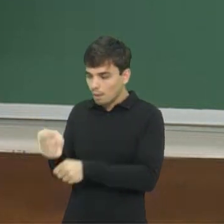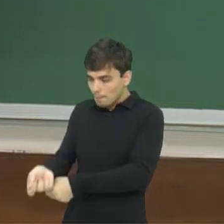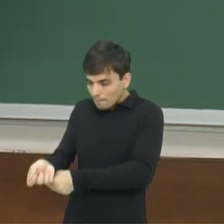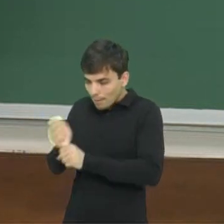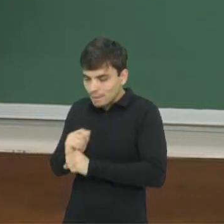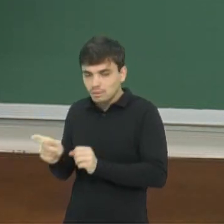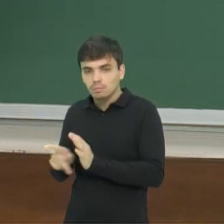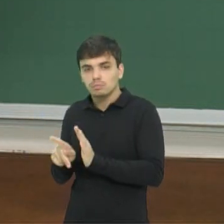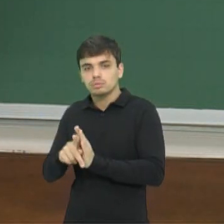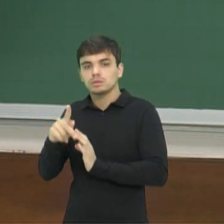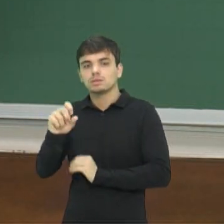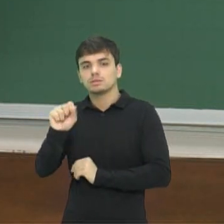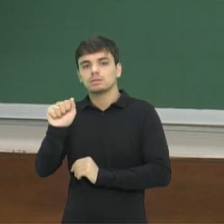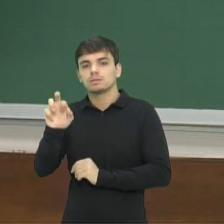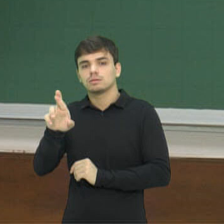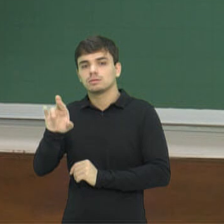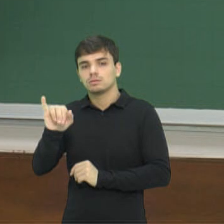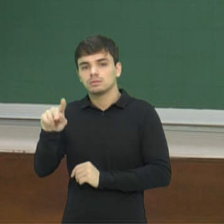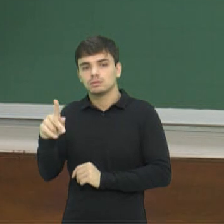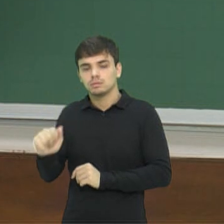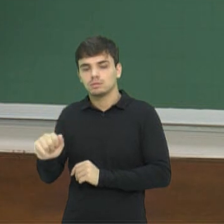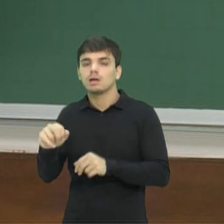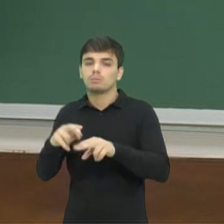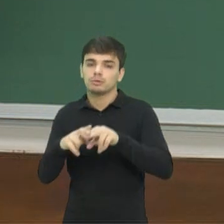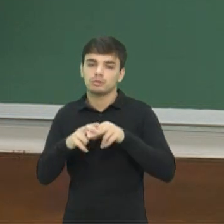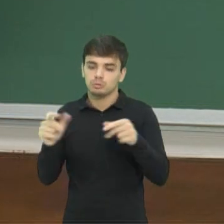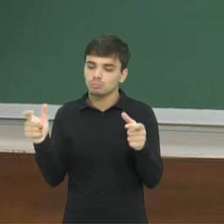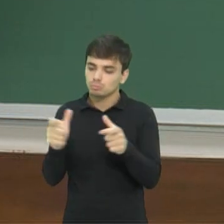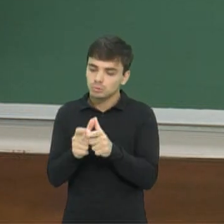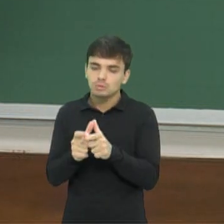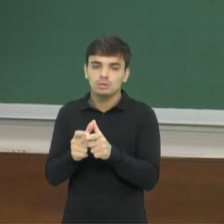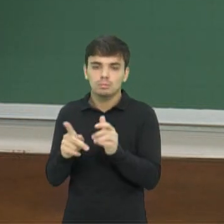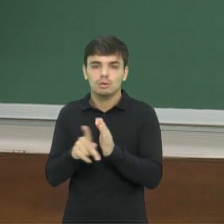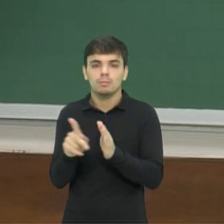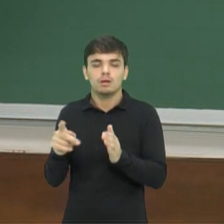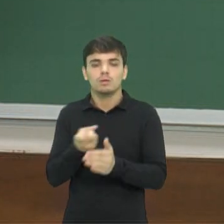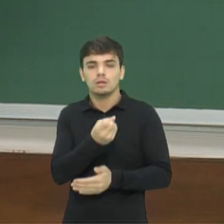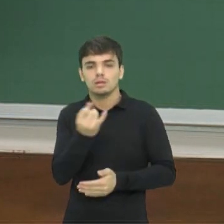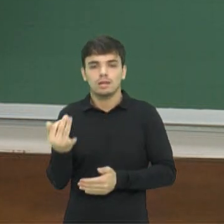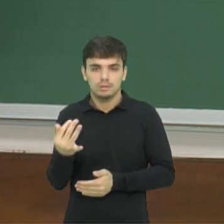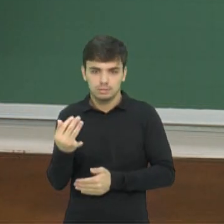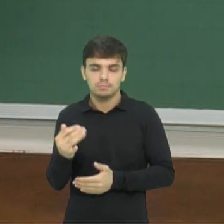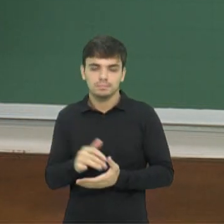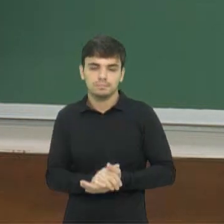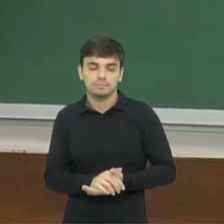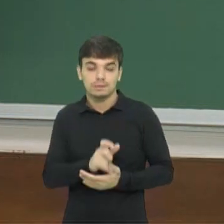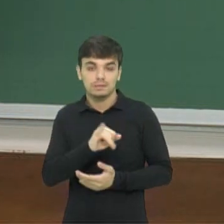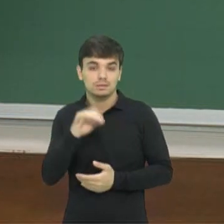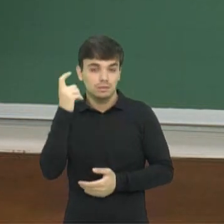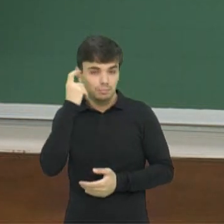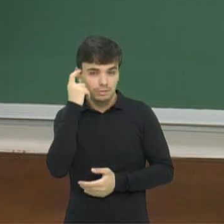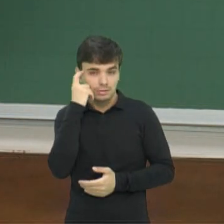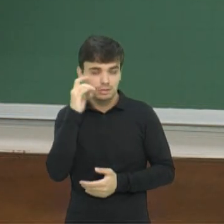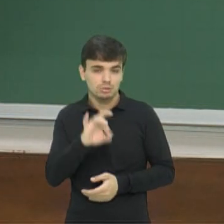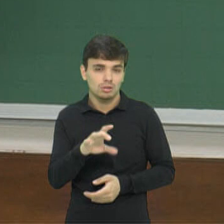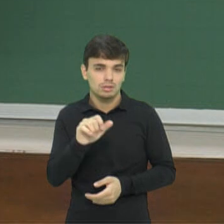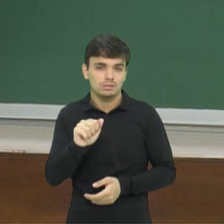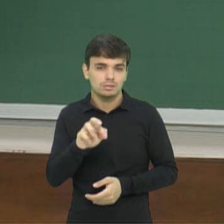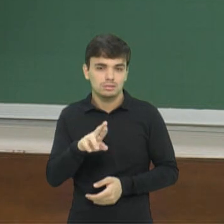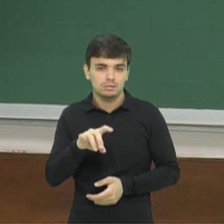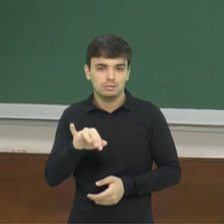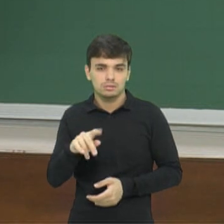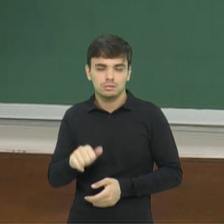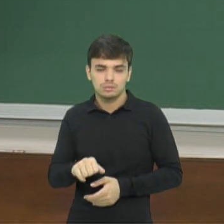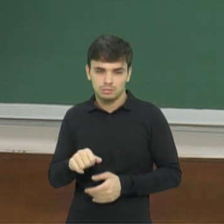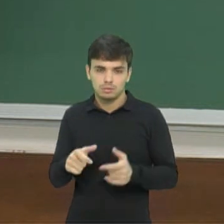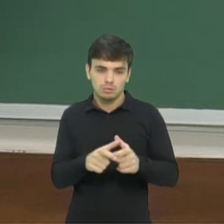Então, eu estou diminuindo a quantidade de sardinhas. Então, se eu pensasse só na sardinha, ó, ia aumentar a quantidade